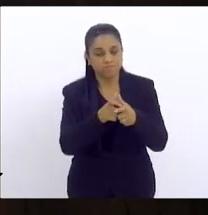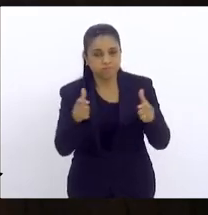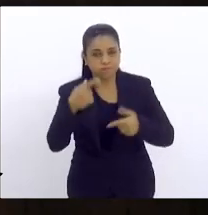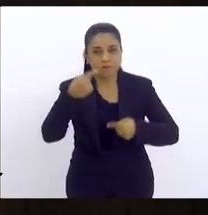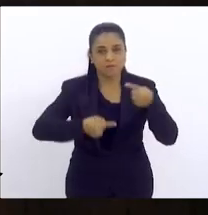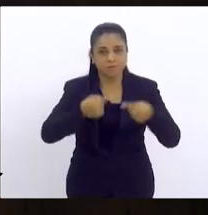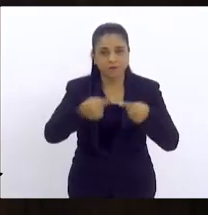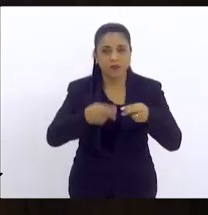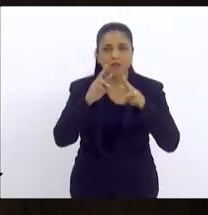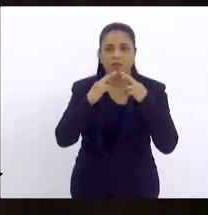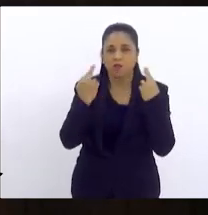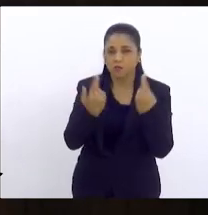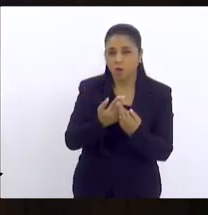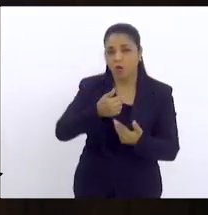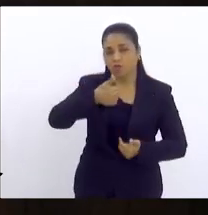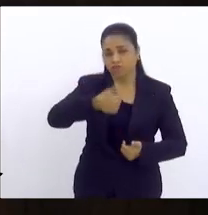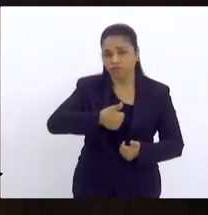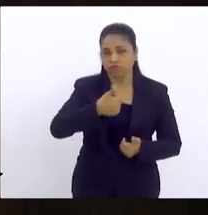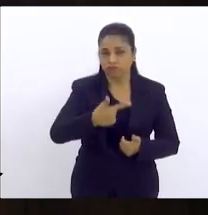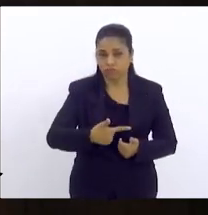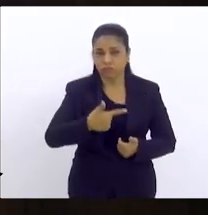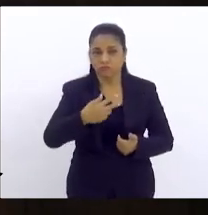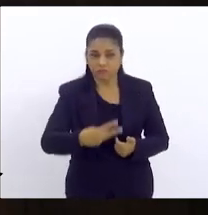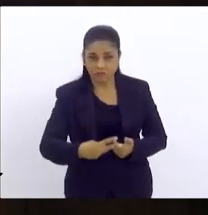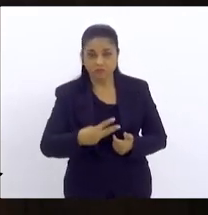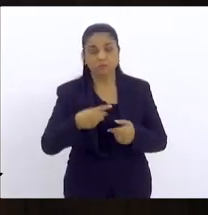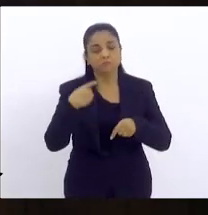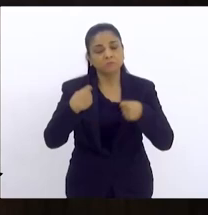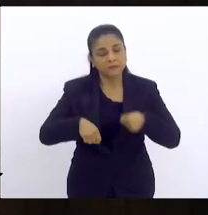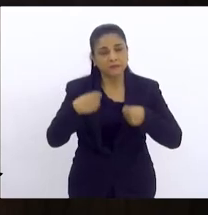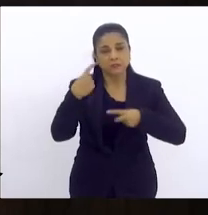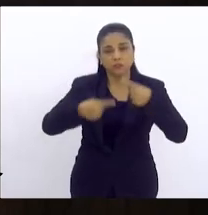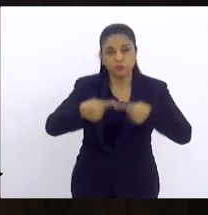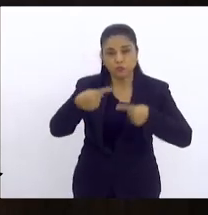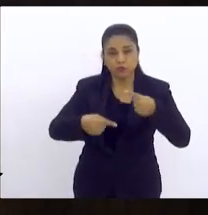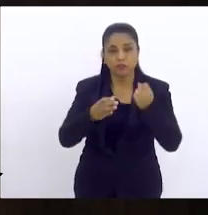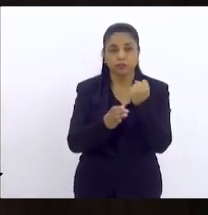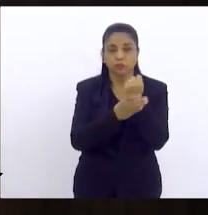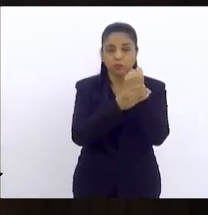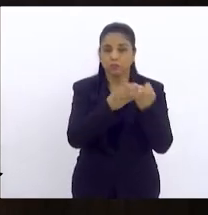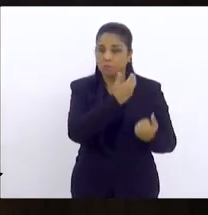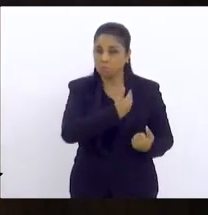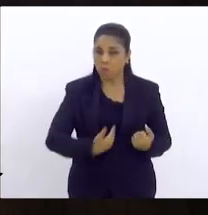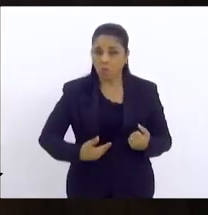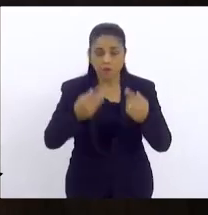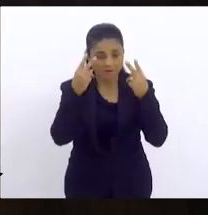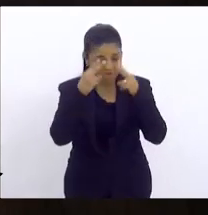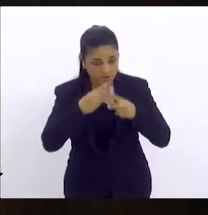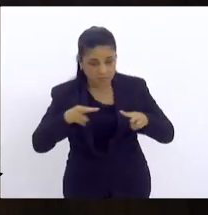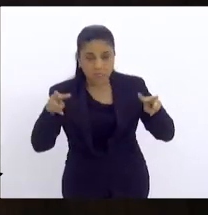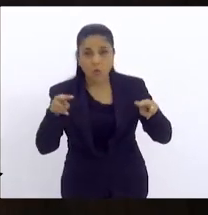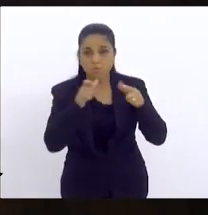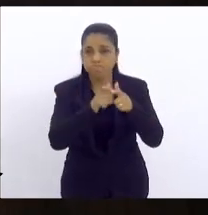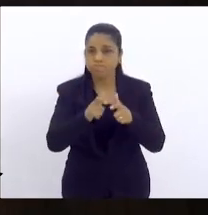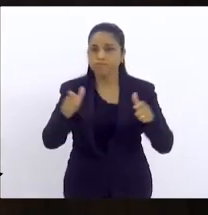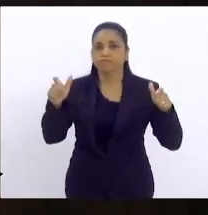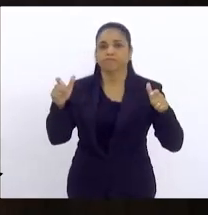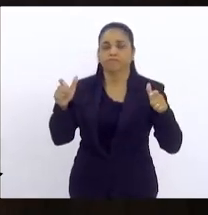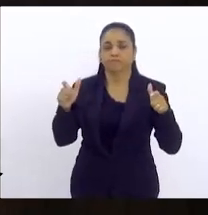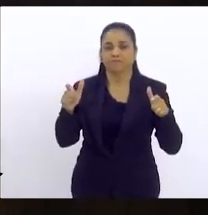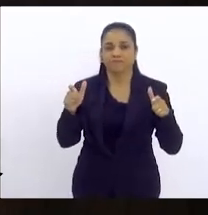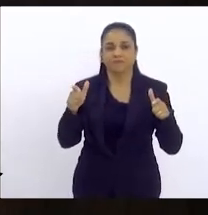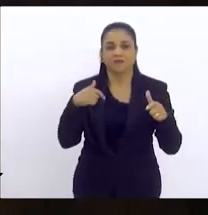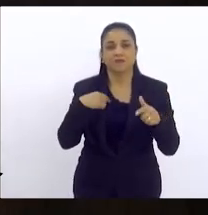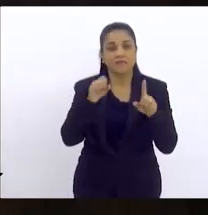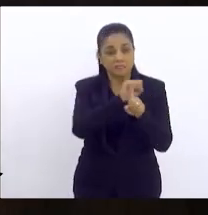muitas reuniões nível 2 nível 3 A gente precisa a gente discutir isso gente a segurança pública tem que ter uma visão mais lar nada E além disso a gente